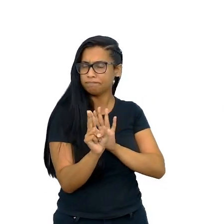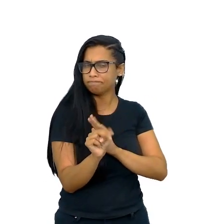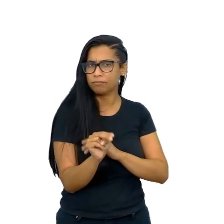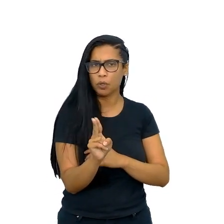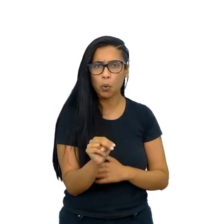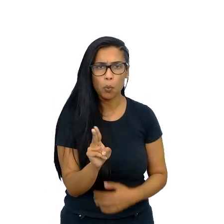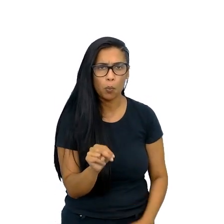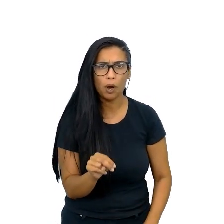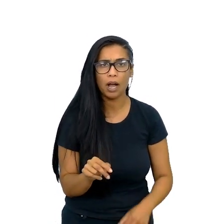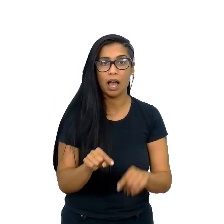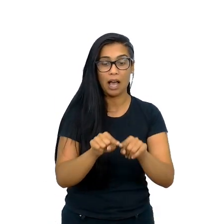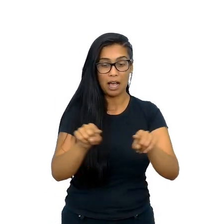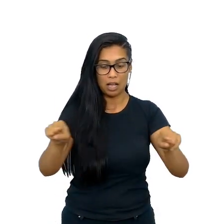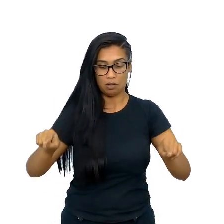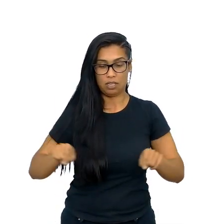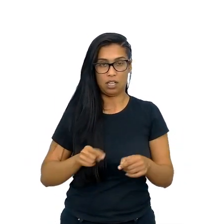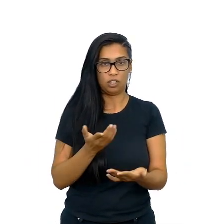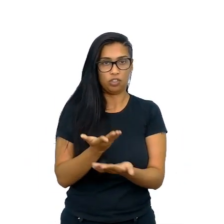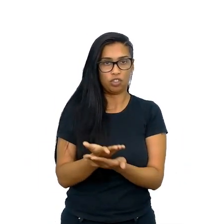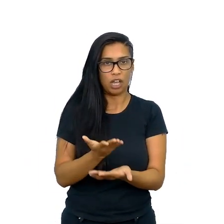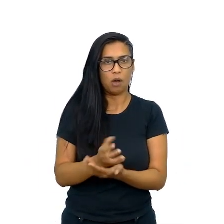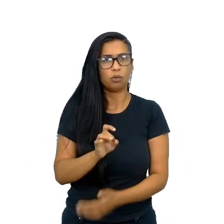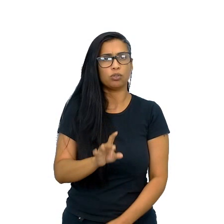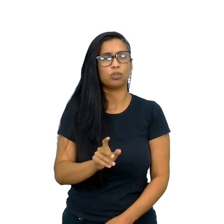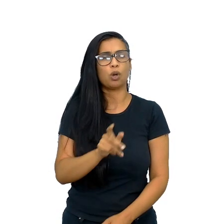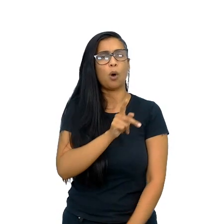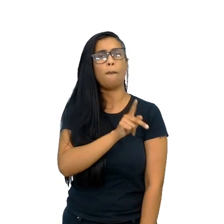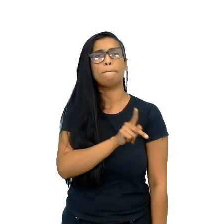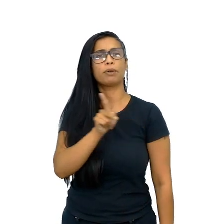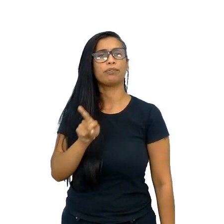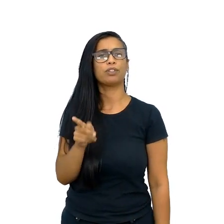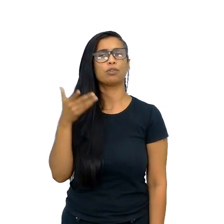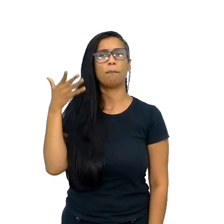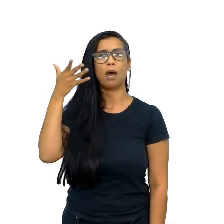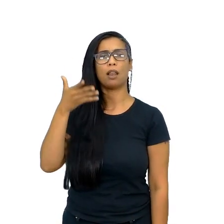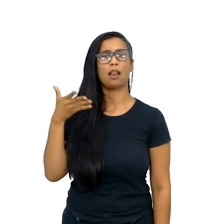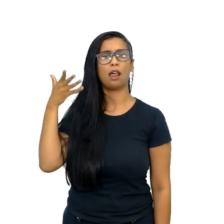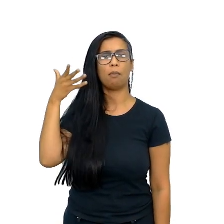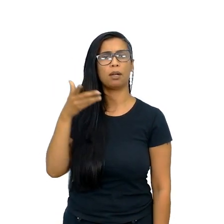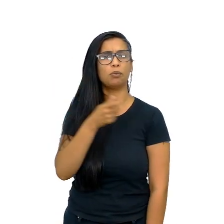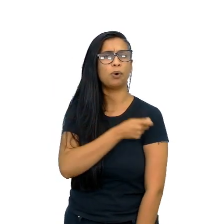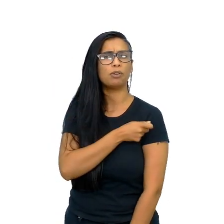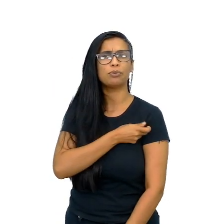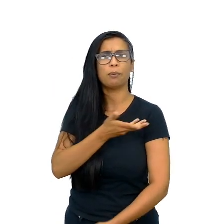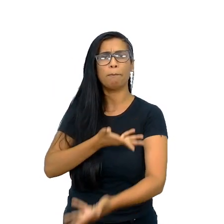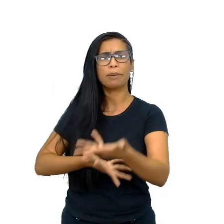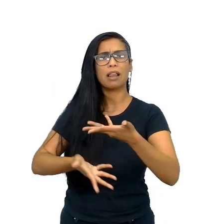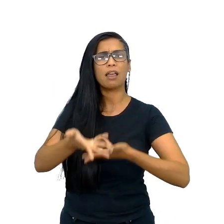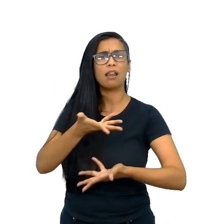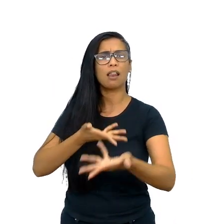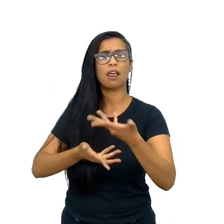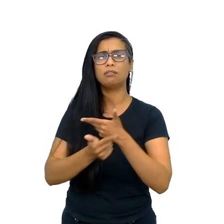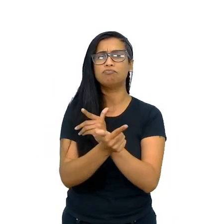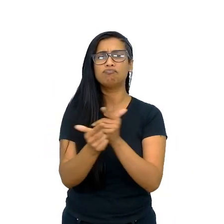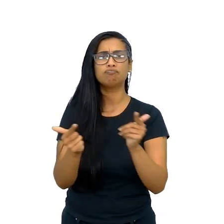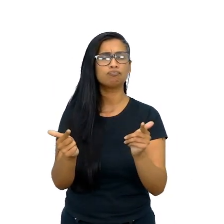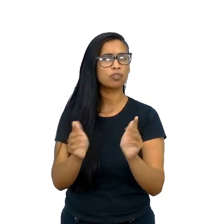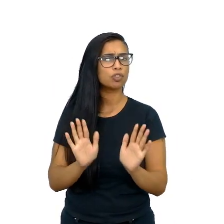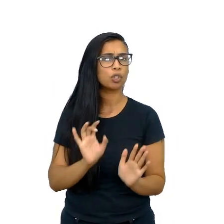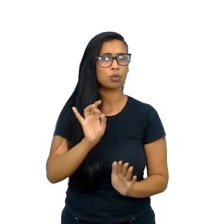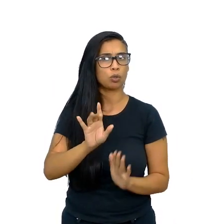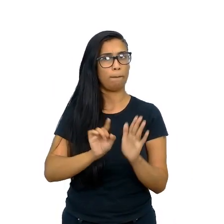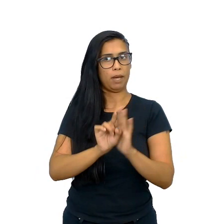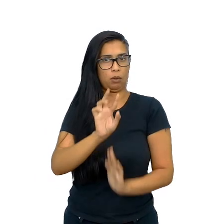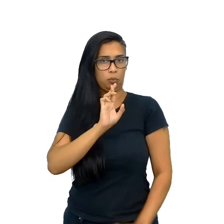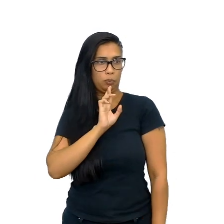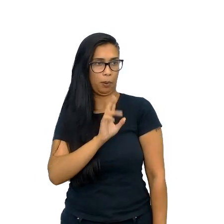aula. Num segundo momento, os estudos foram avançando e aí olharam a leitura como a transposição de um